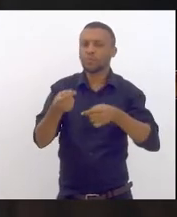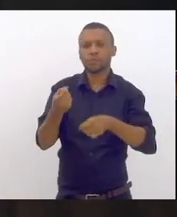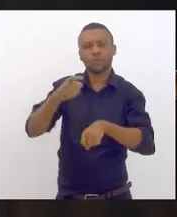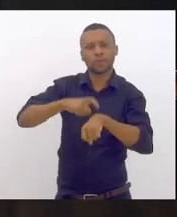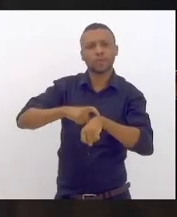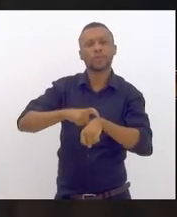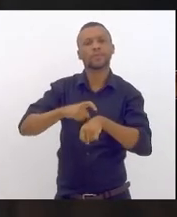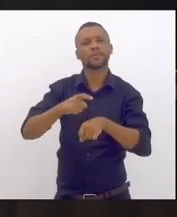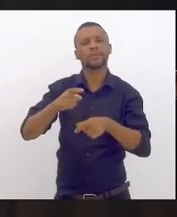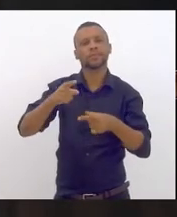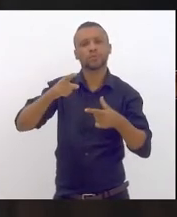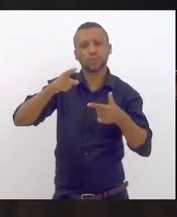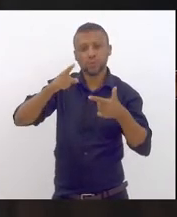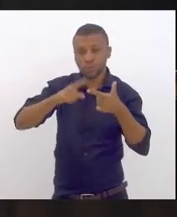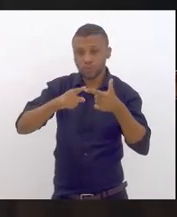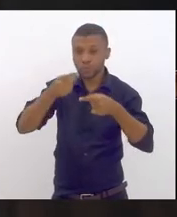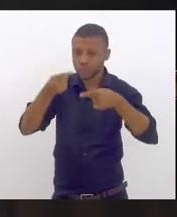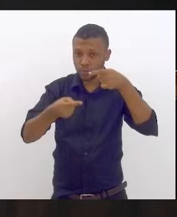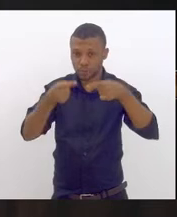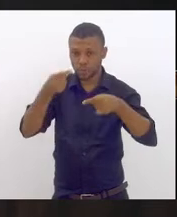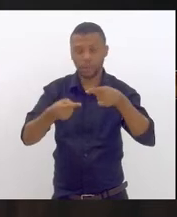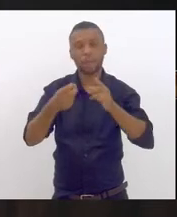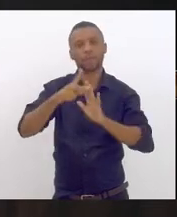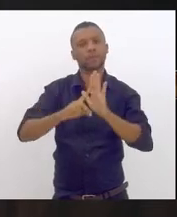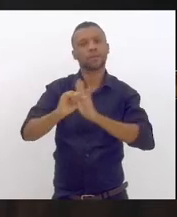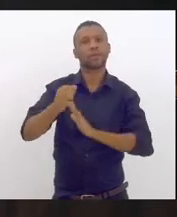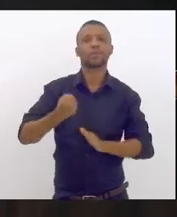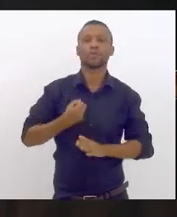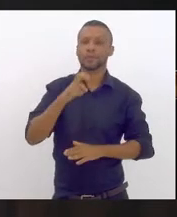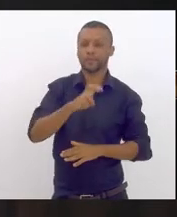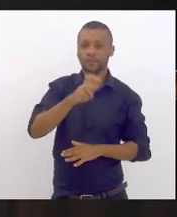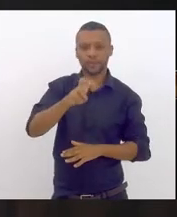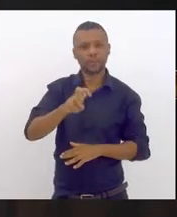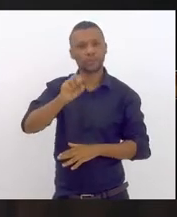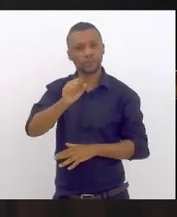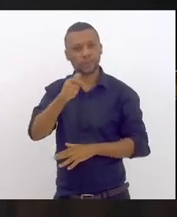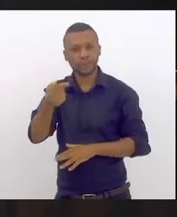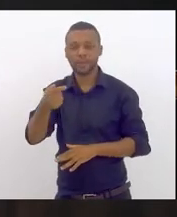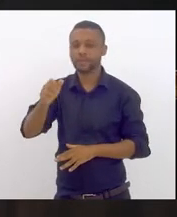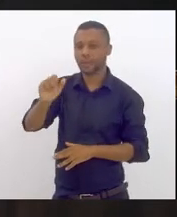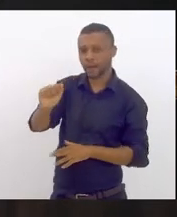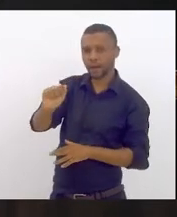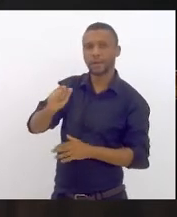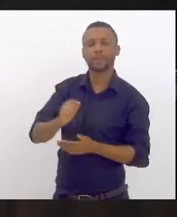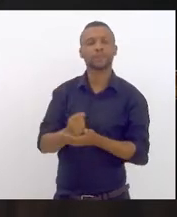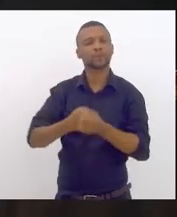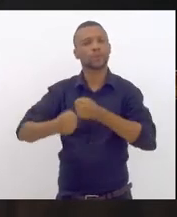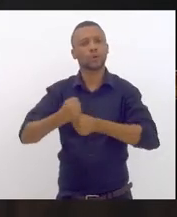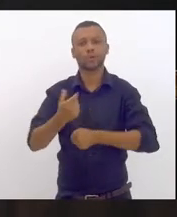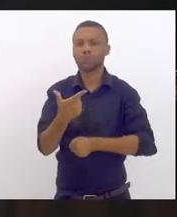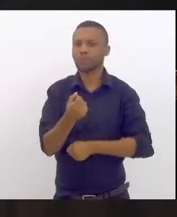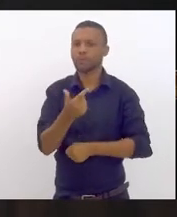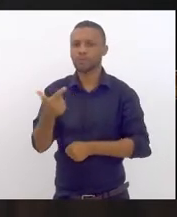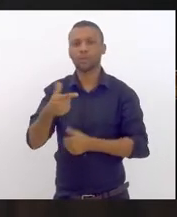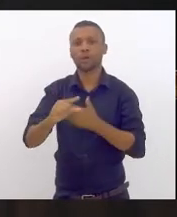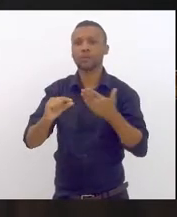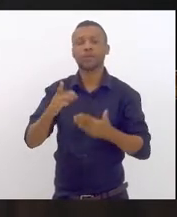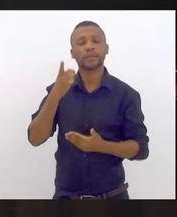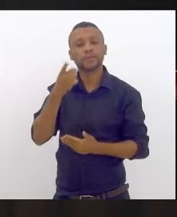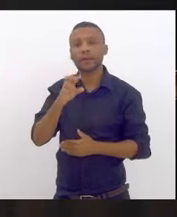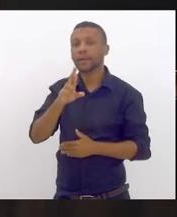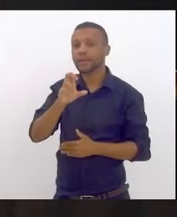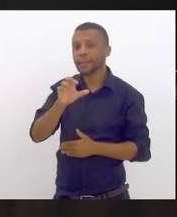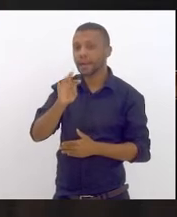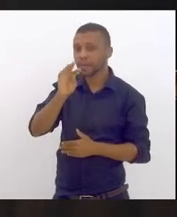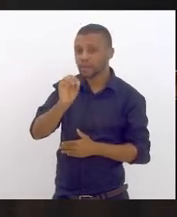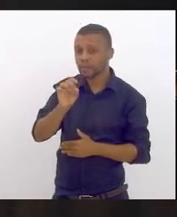em segunda discussão, redação do vencido, assim emendada. Projeto de lei número 5587-A, de 2022, de autoria dos deputados Renato Zaque